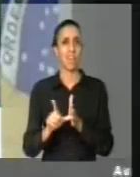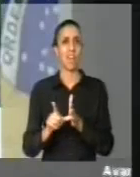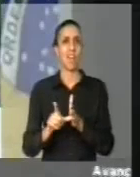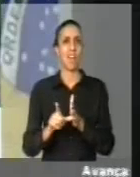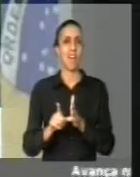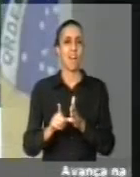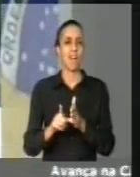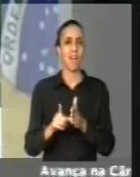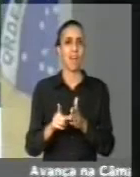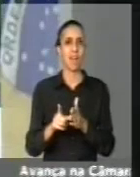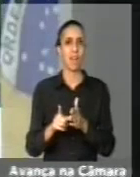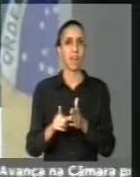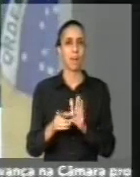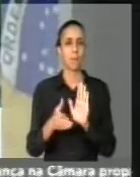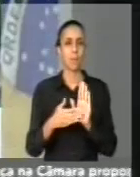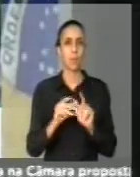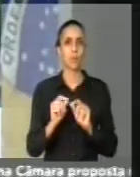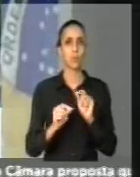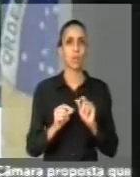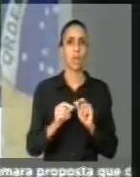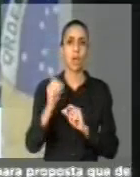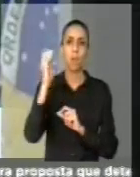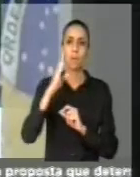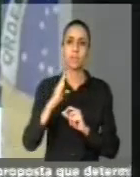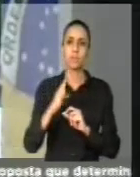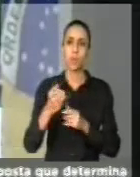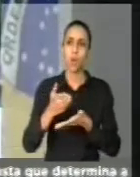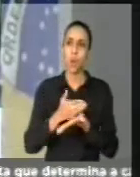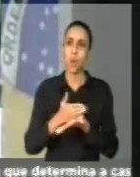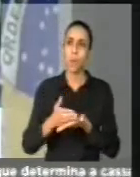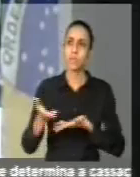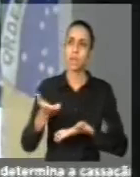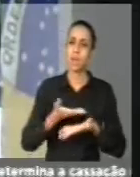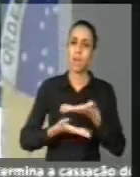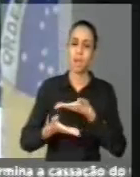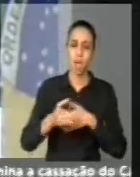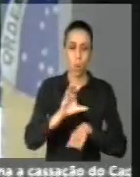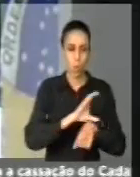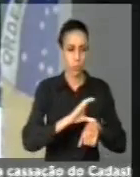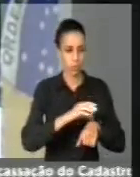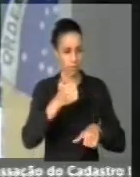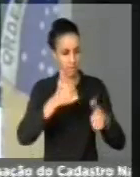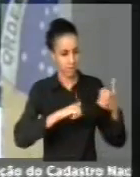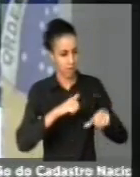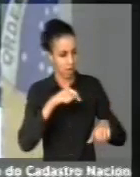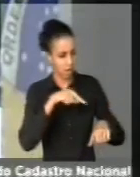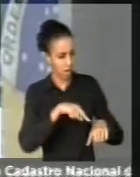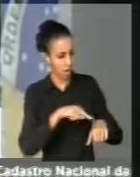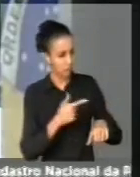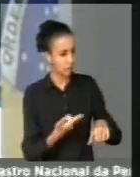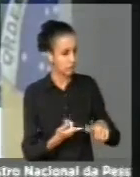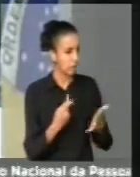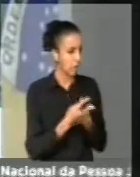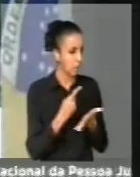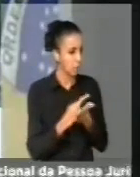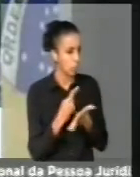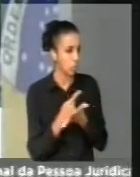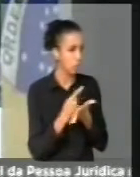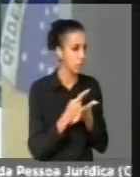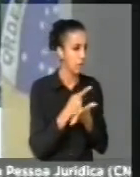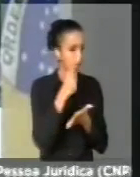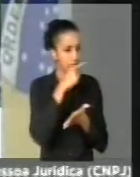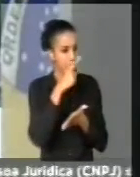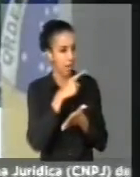Brasil pudesse revisar os pontos errados que a Constituinte, por acaso,